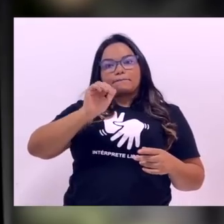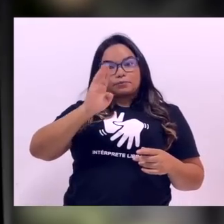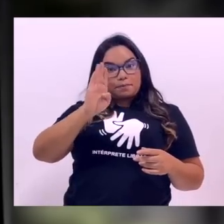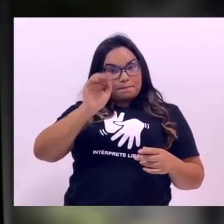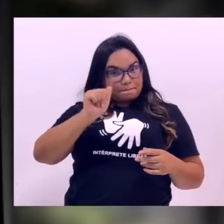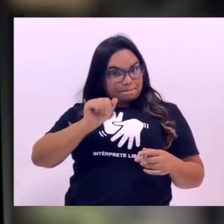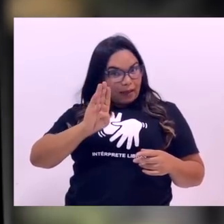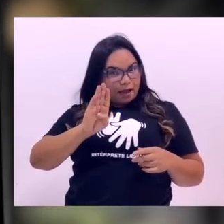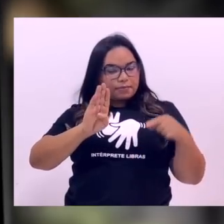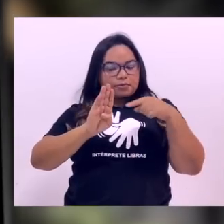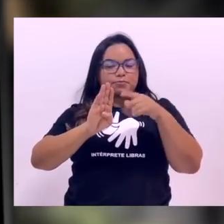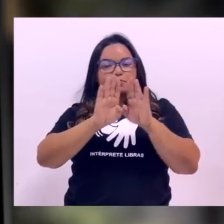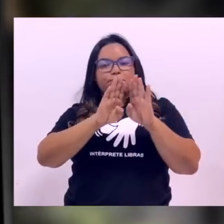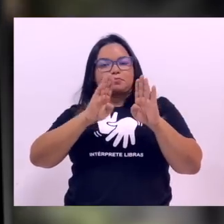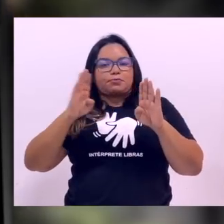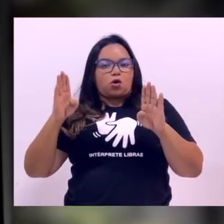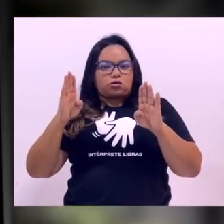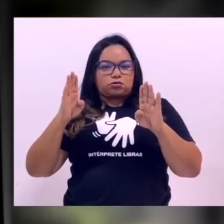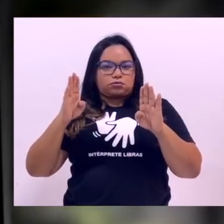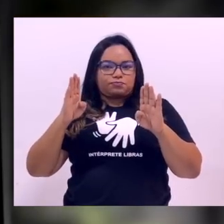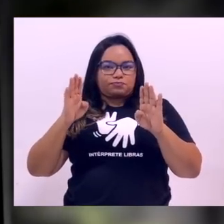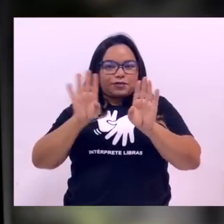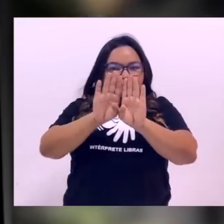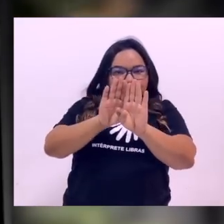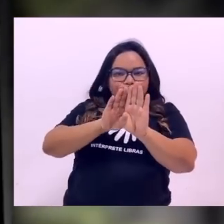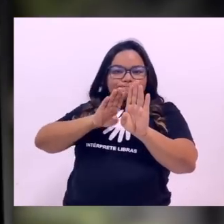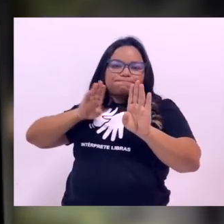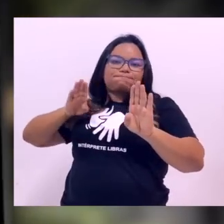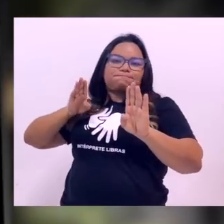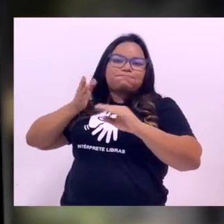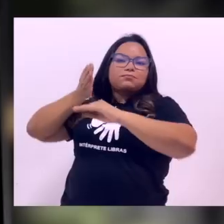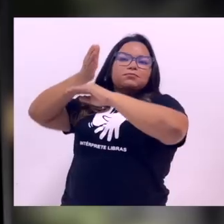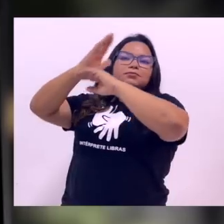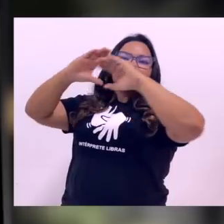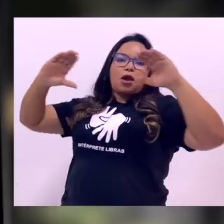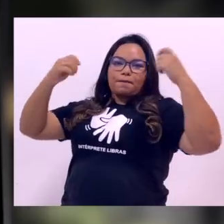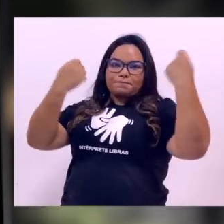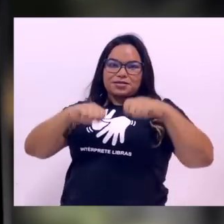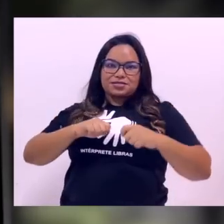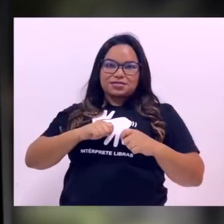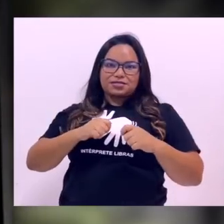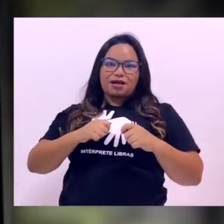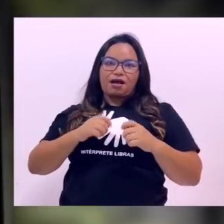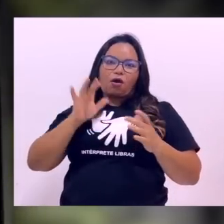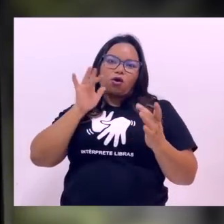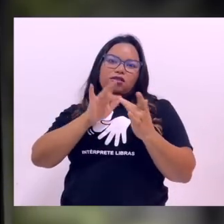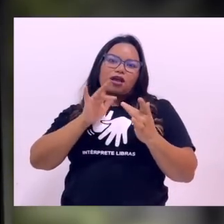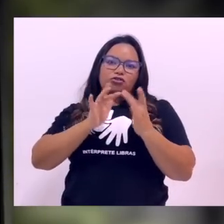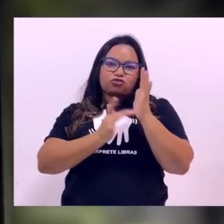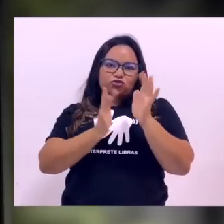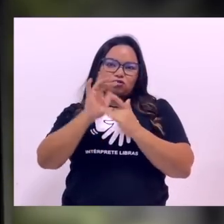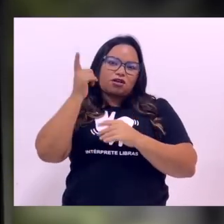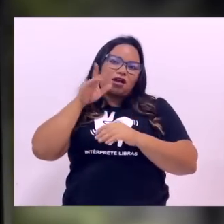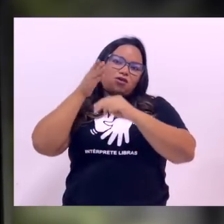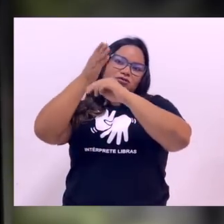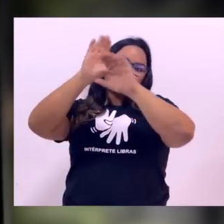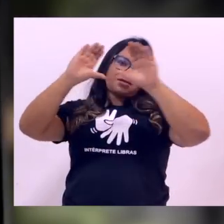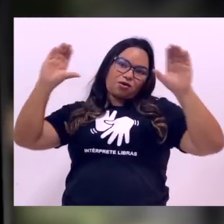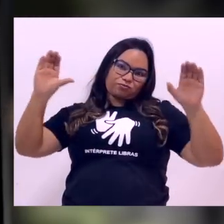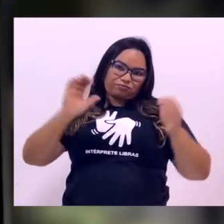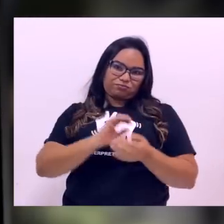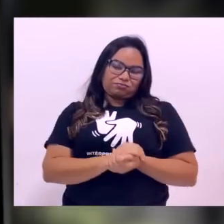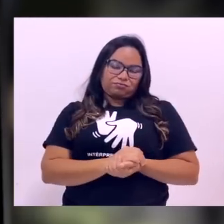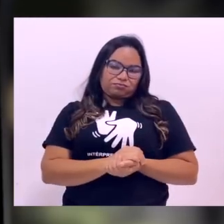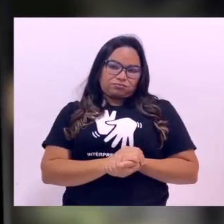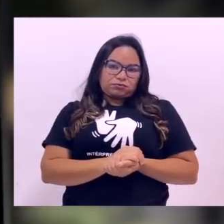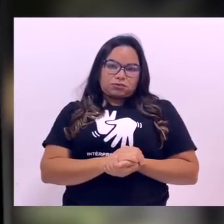porta através da qual é preciso passar para entrar no reino dos céus. Jesus diz, eu sou a